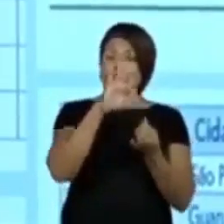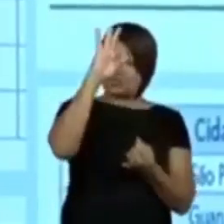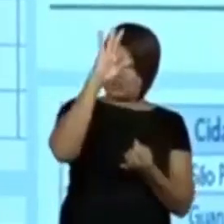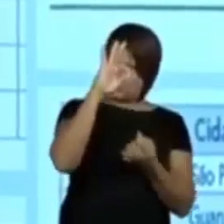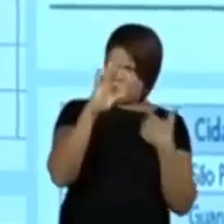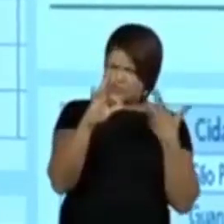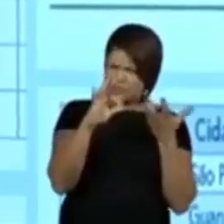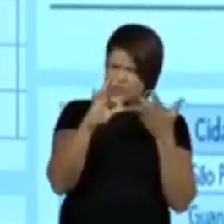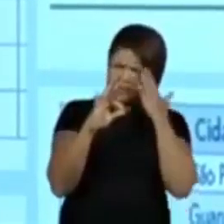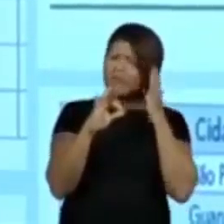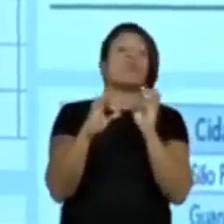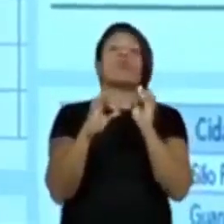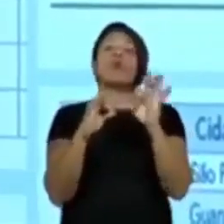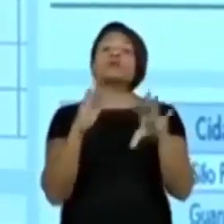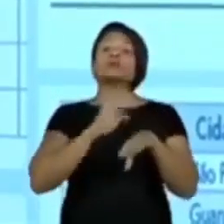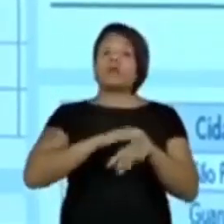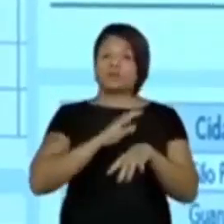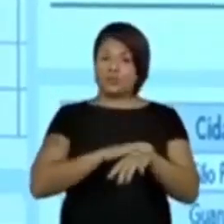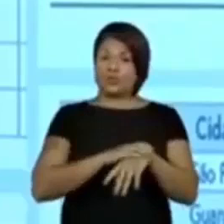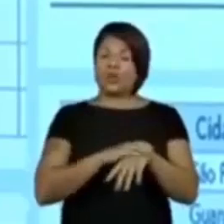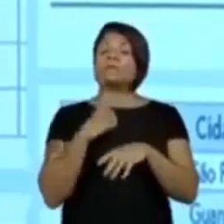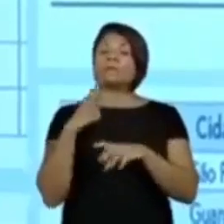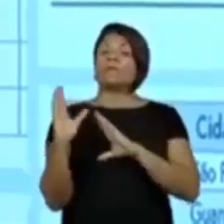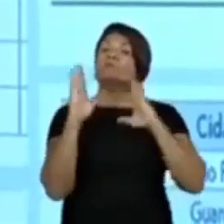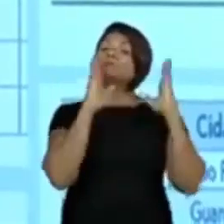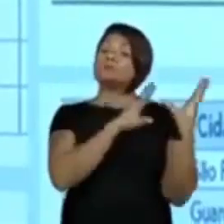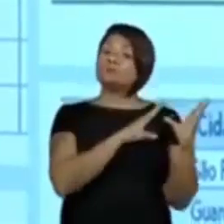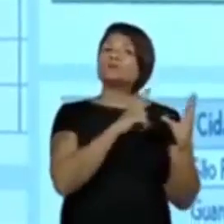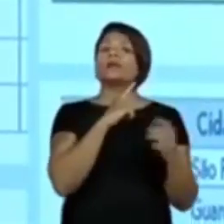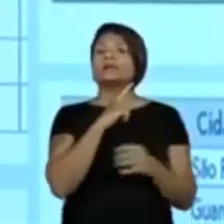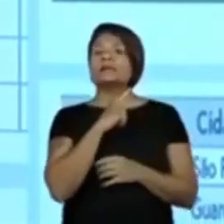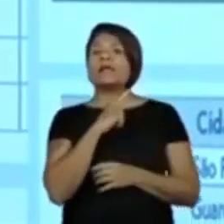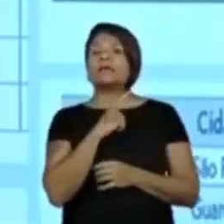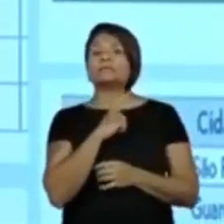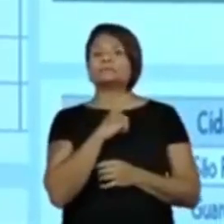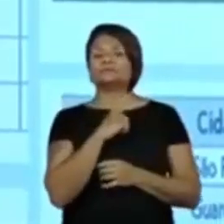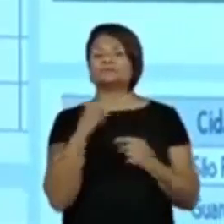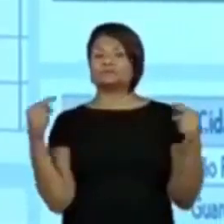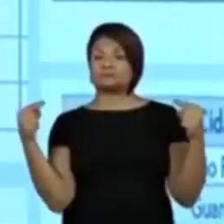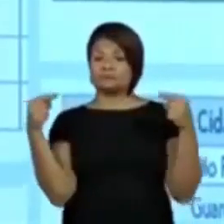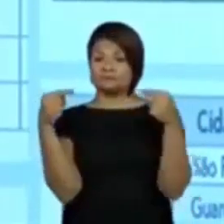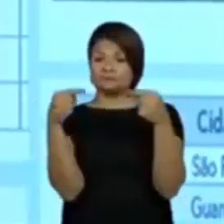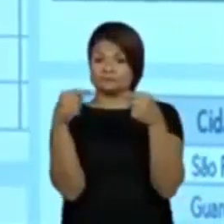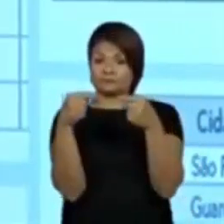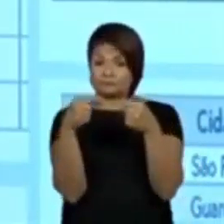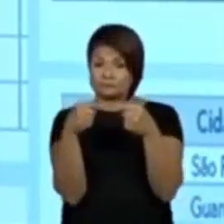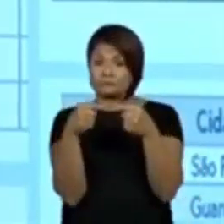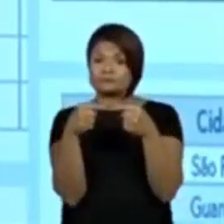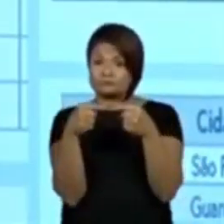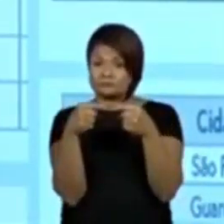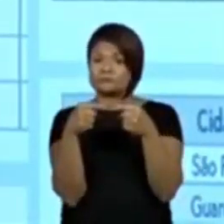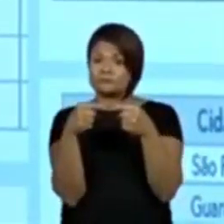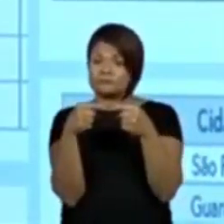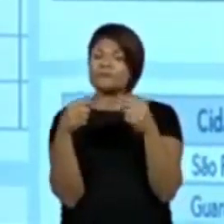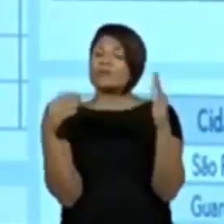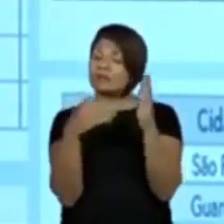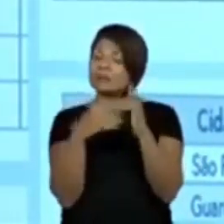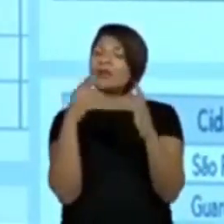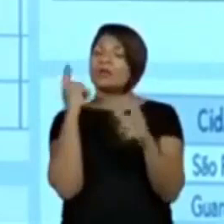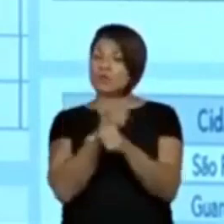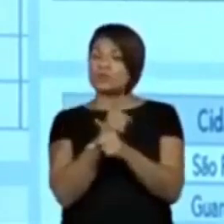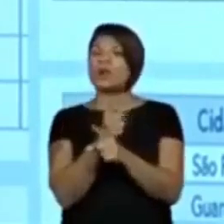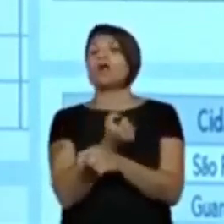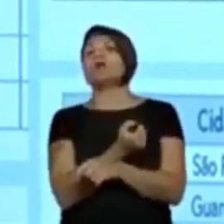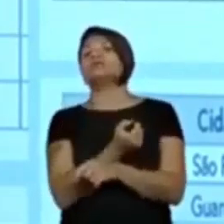Não, eu quero saber o tempo. Então, eu venho nos meus descritores e eu caminho na linha até